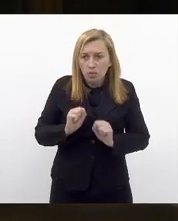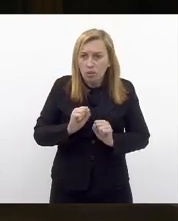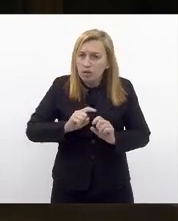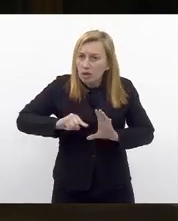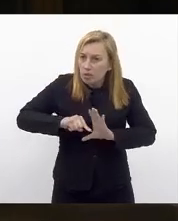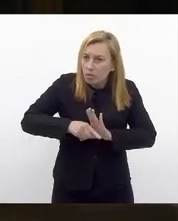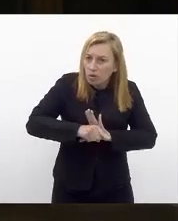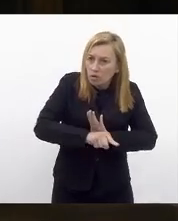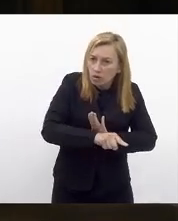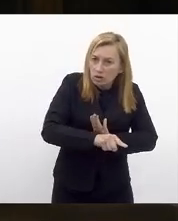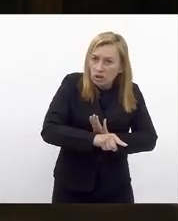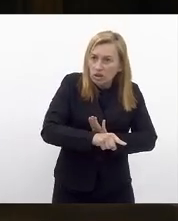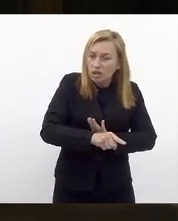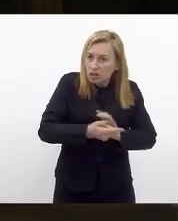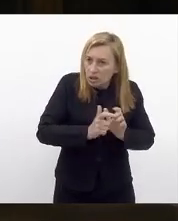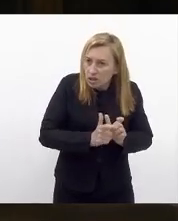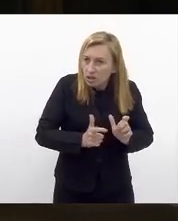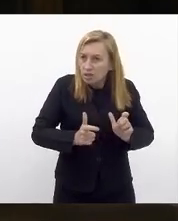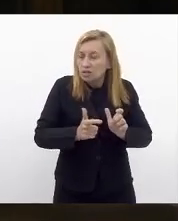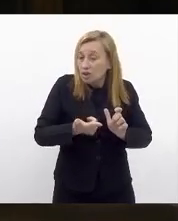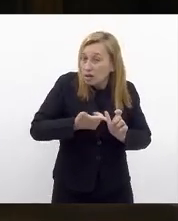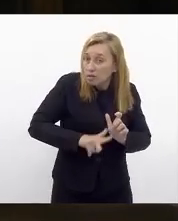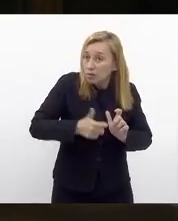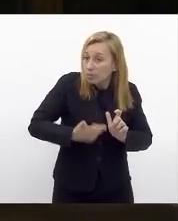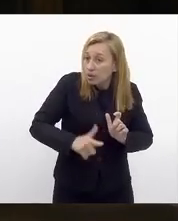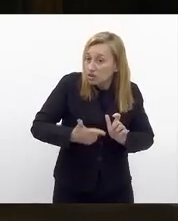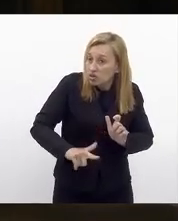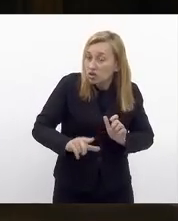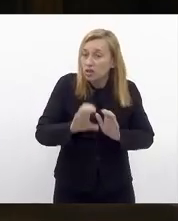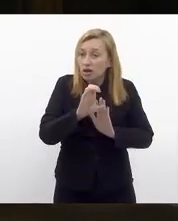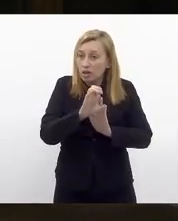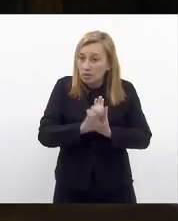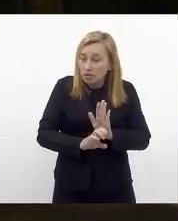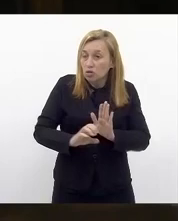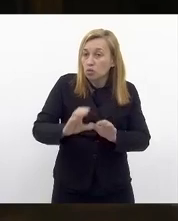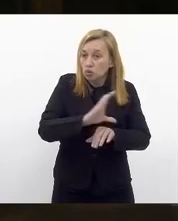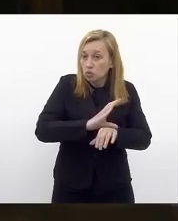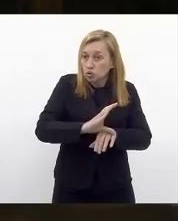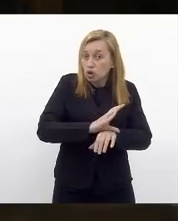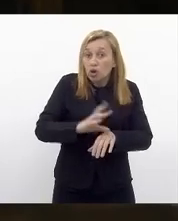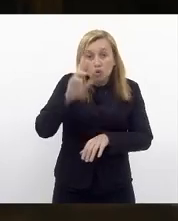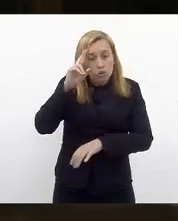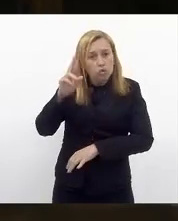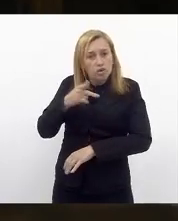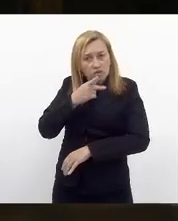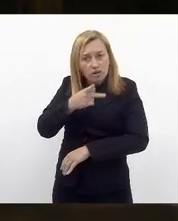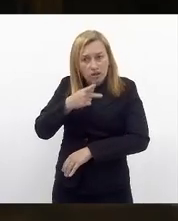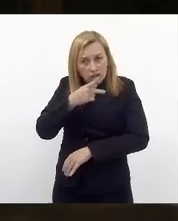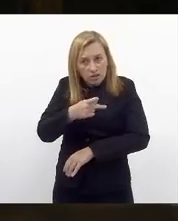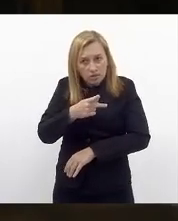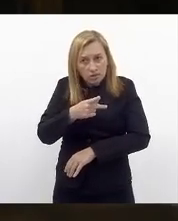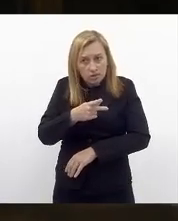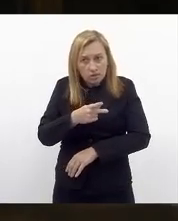aprofundá-lo porque em muito ele tem que repetir a emenda constitucional eu só tô dizendo que é a emenda